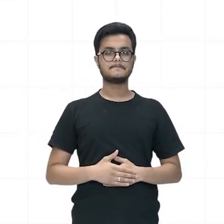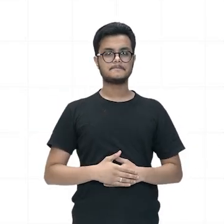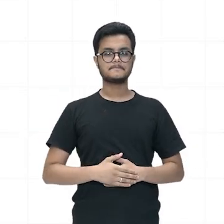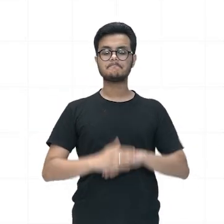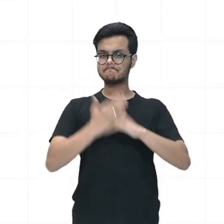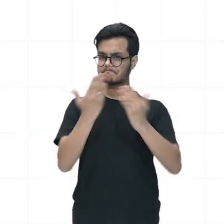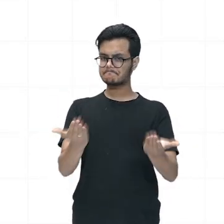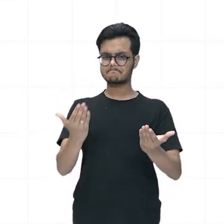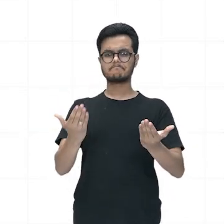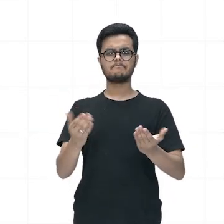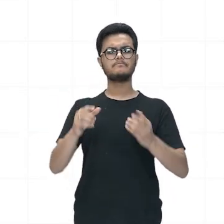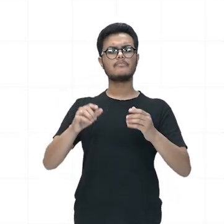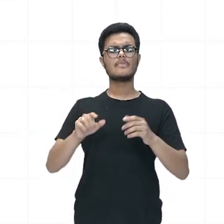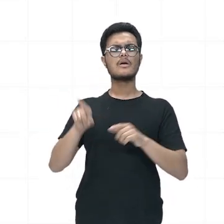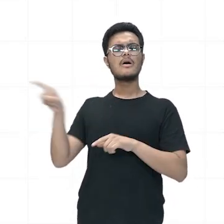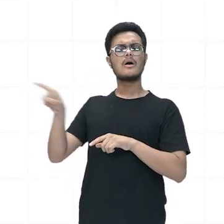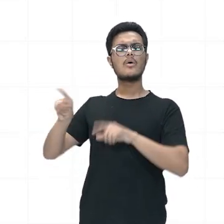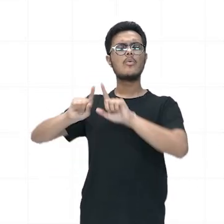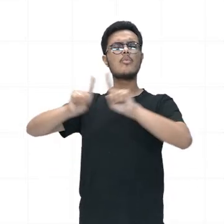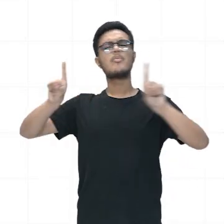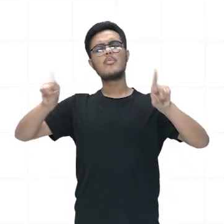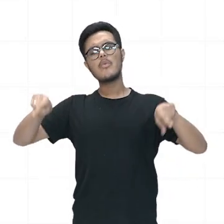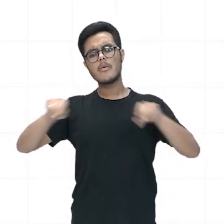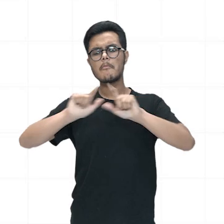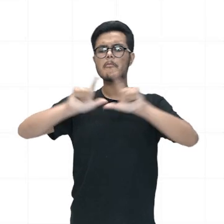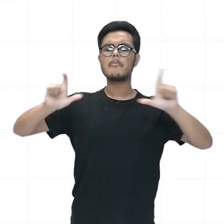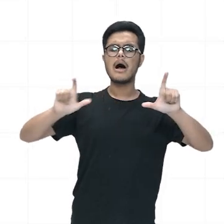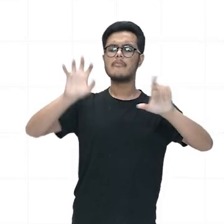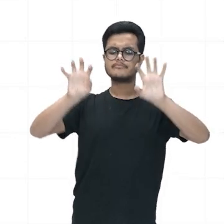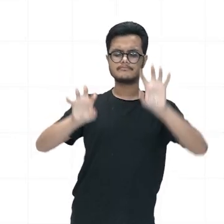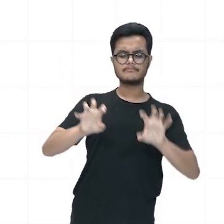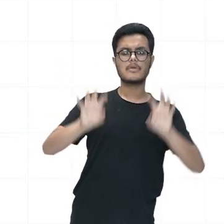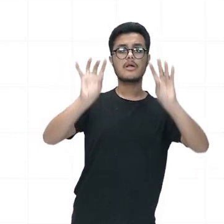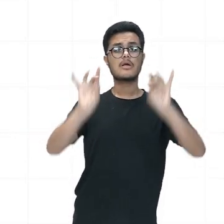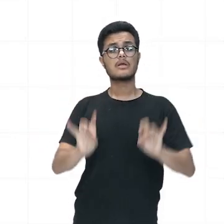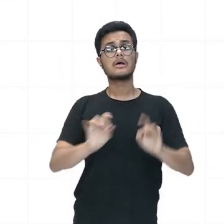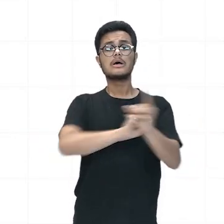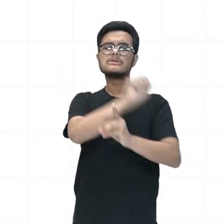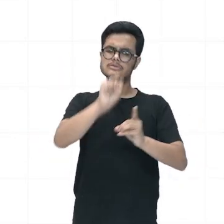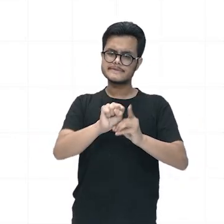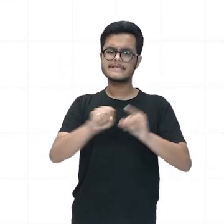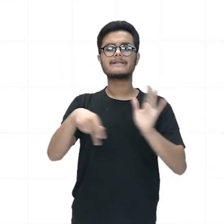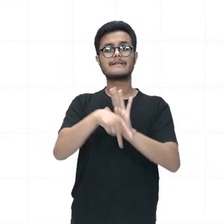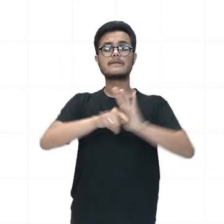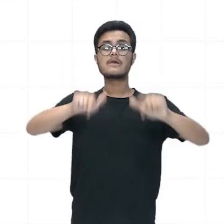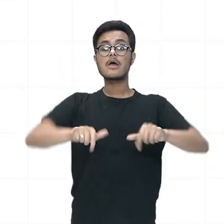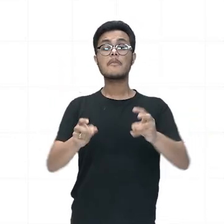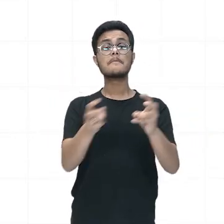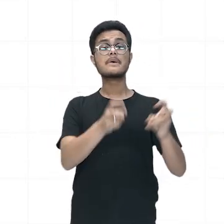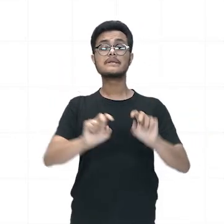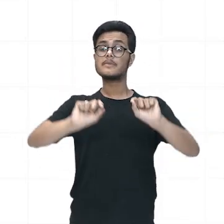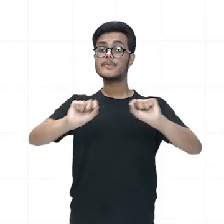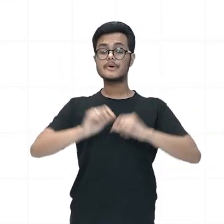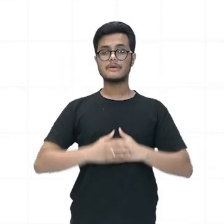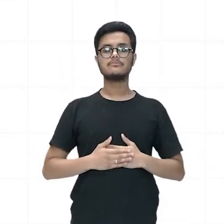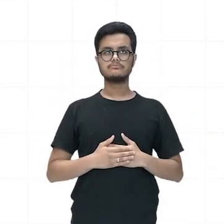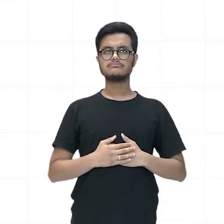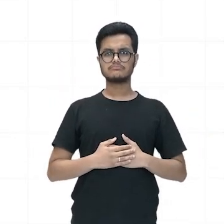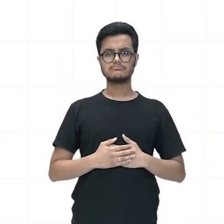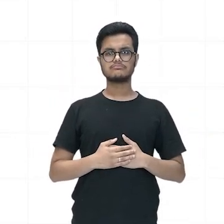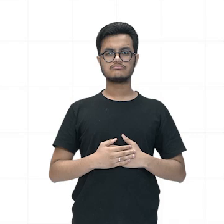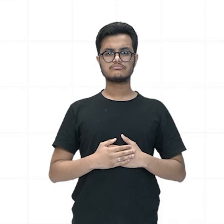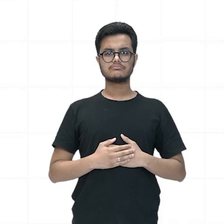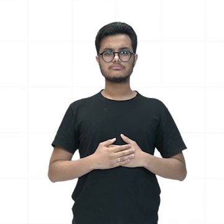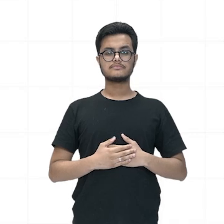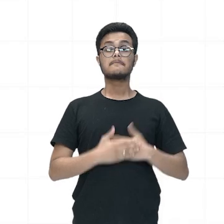para vocês aí um mapa também ligado a essa civilização. Percebe também uma coisa importante, tá?